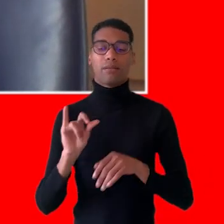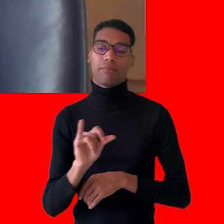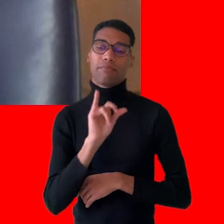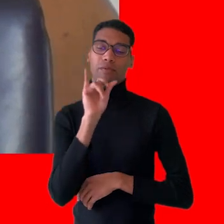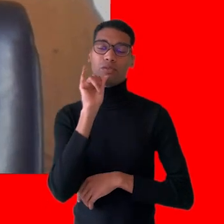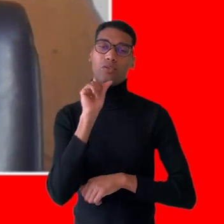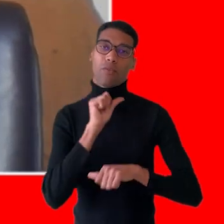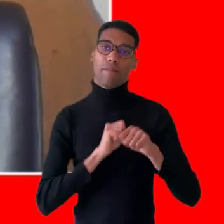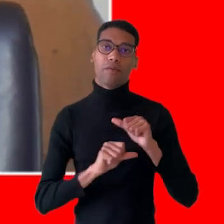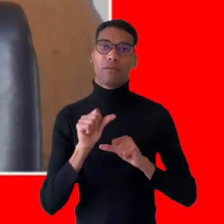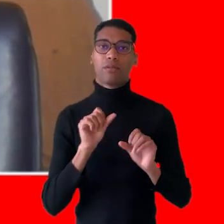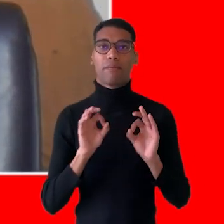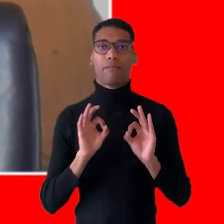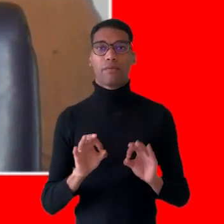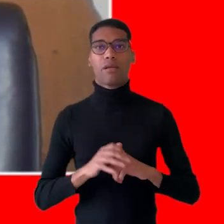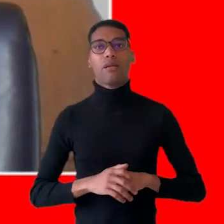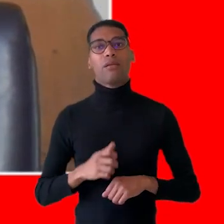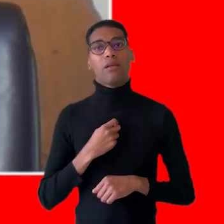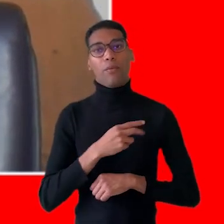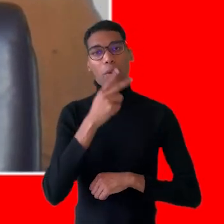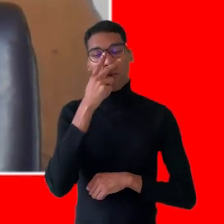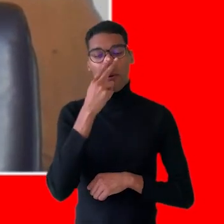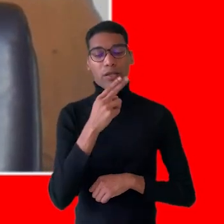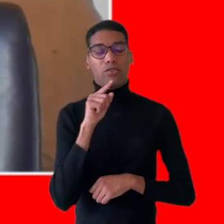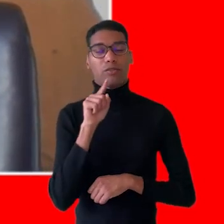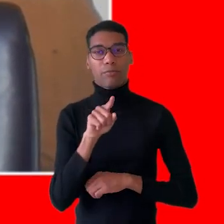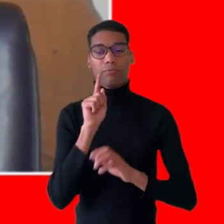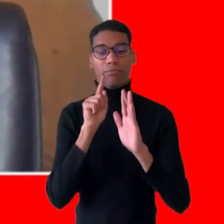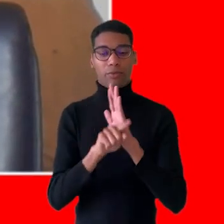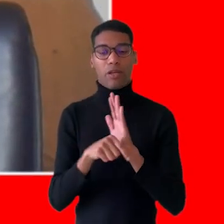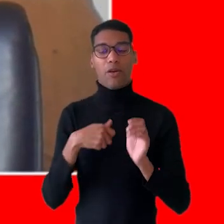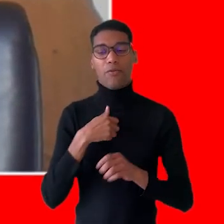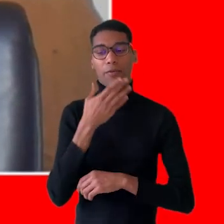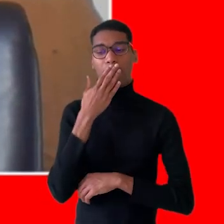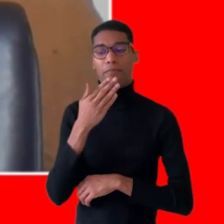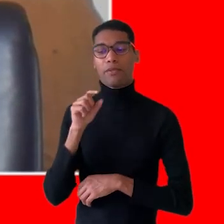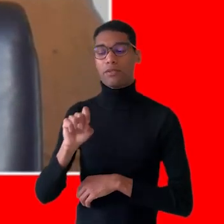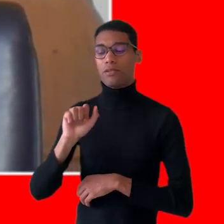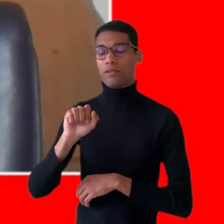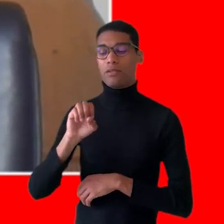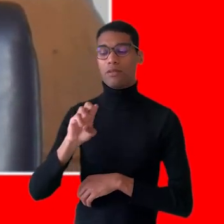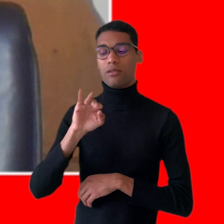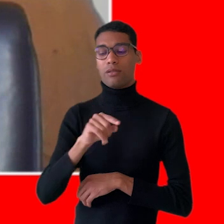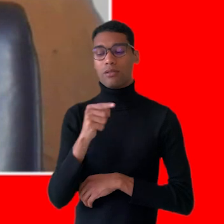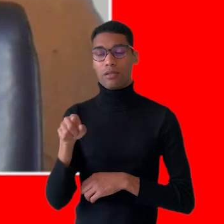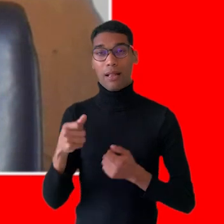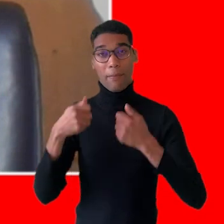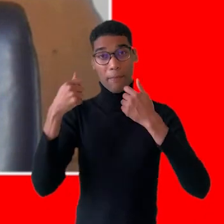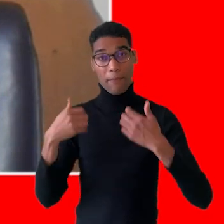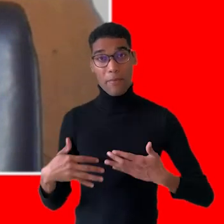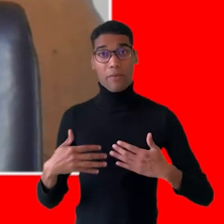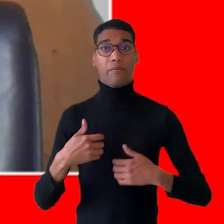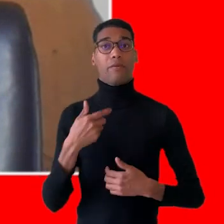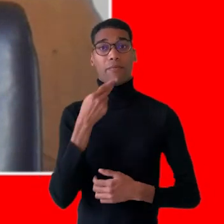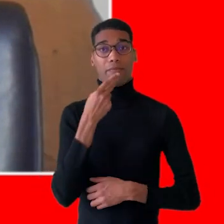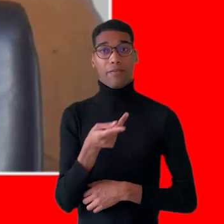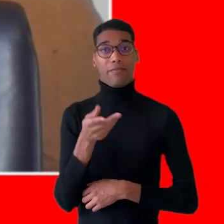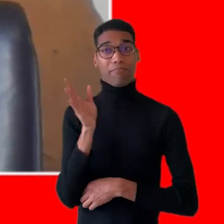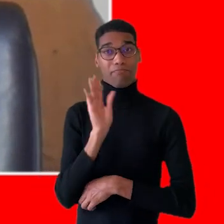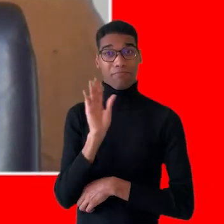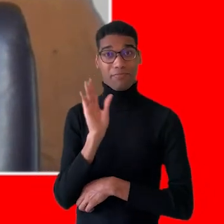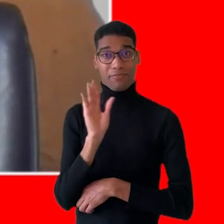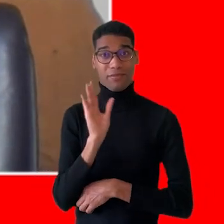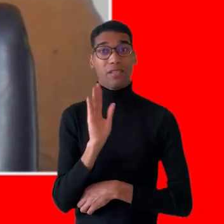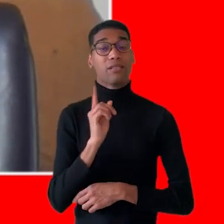preciso mudar, né? Então, eu acho que essa é a pergunta que fica. Eu passo a bola para o meu colega Saloma também para se